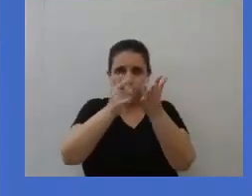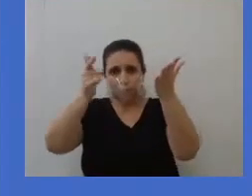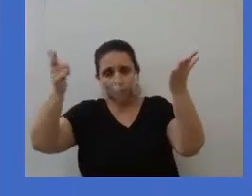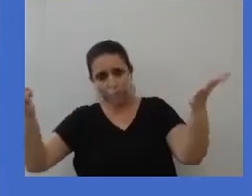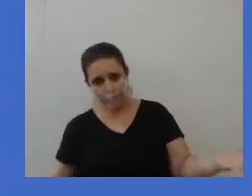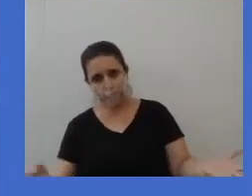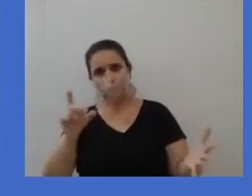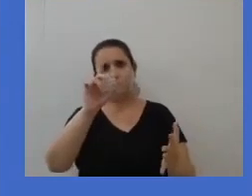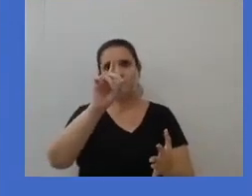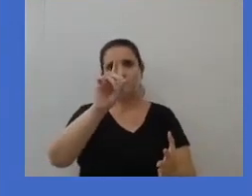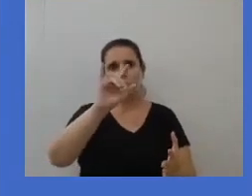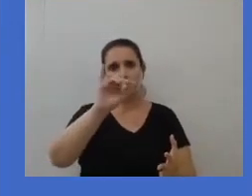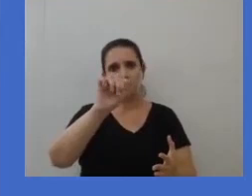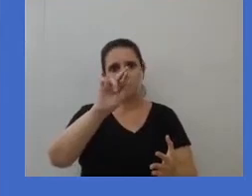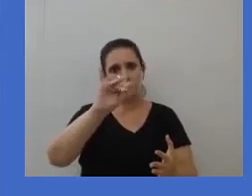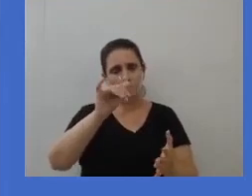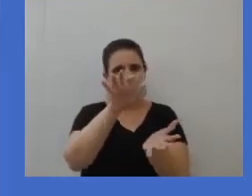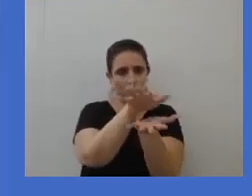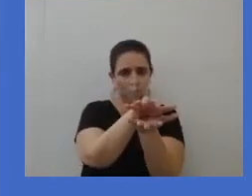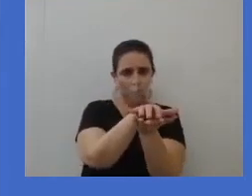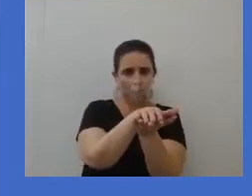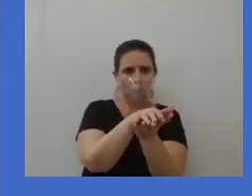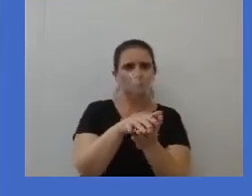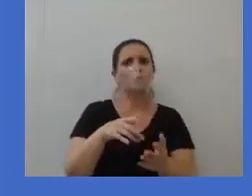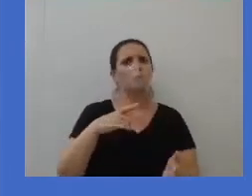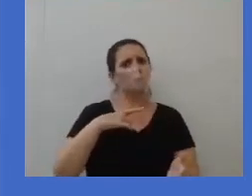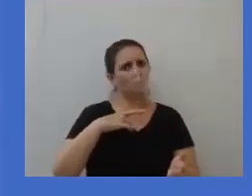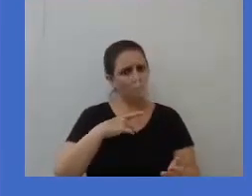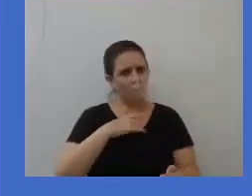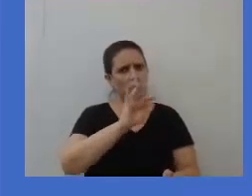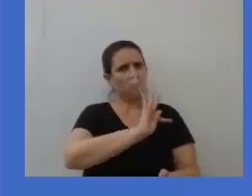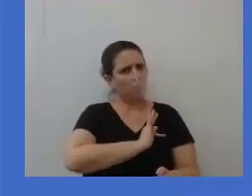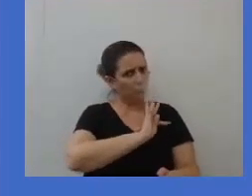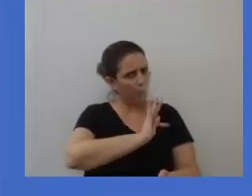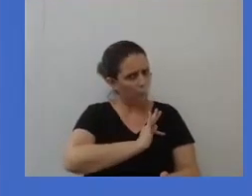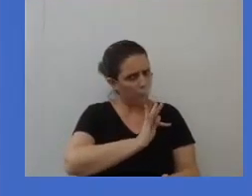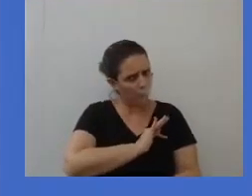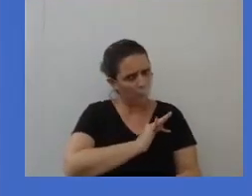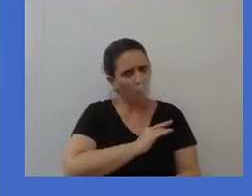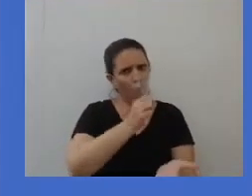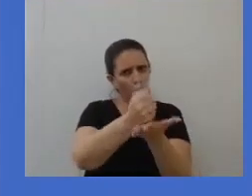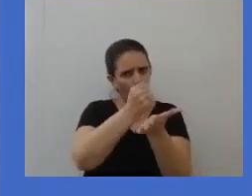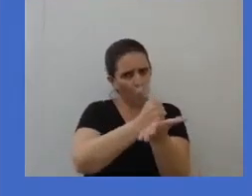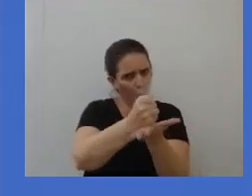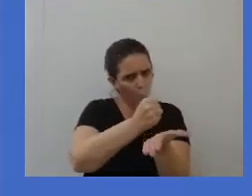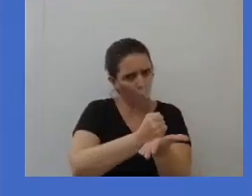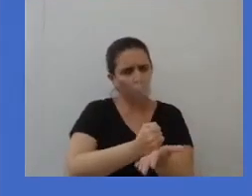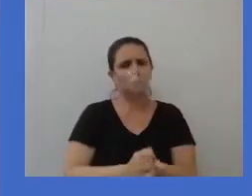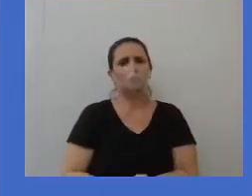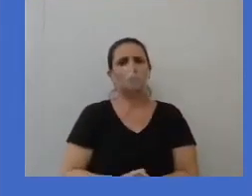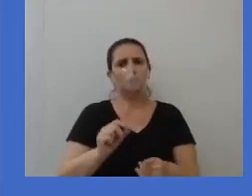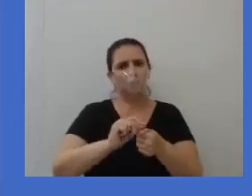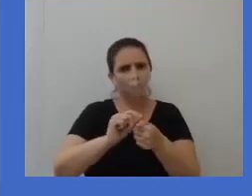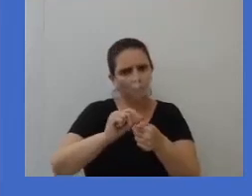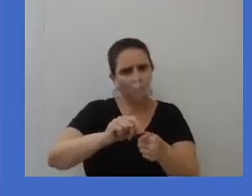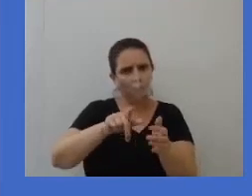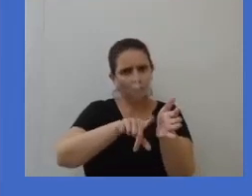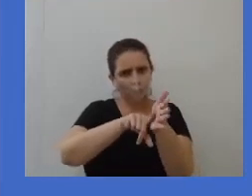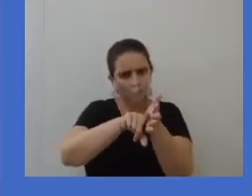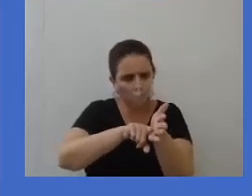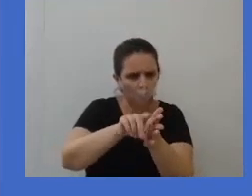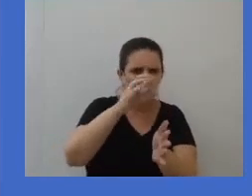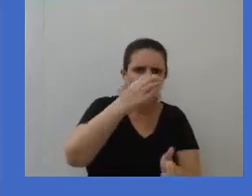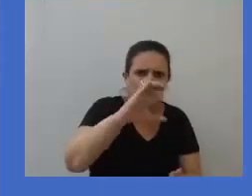Diário de Pernambuco, se baseia em dados técnicos, em documentos feitos por